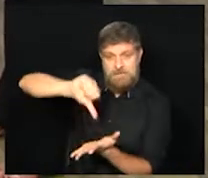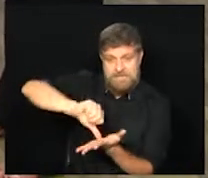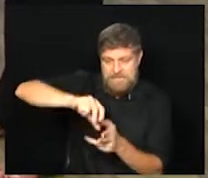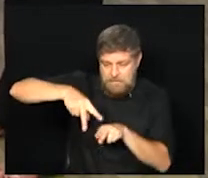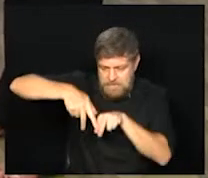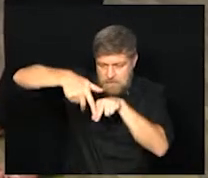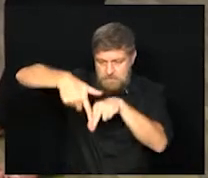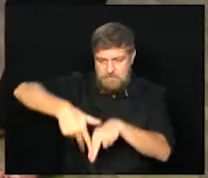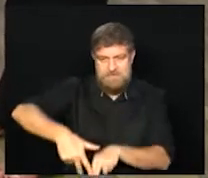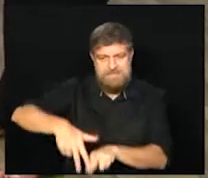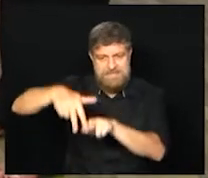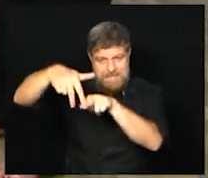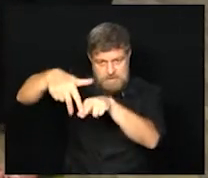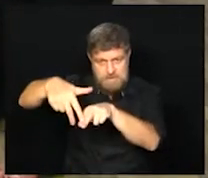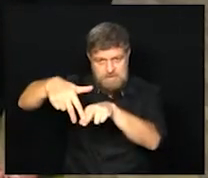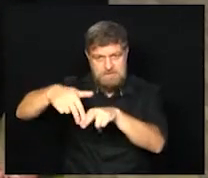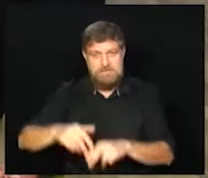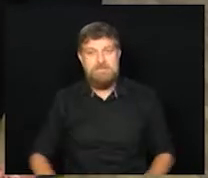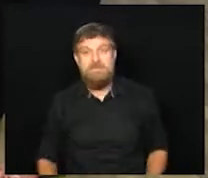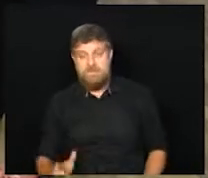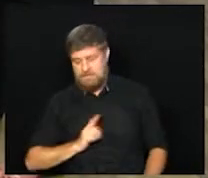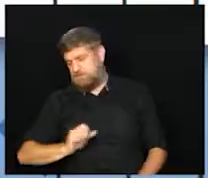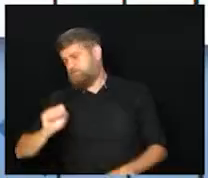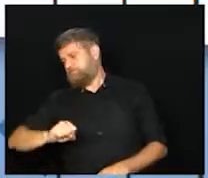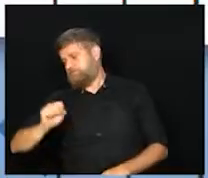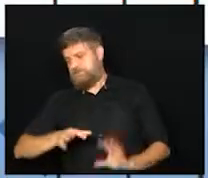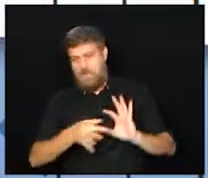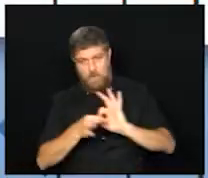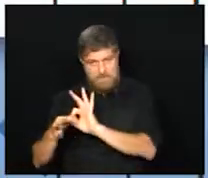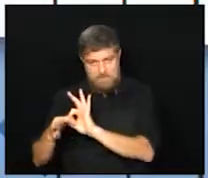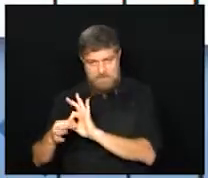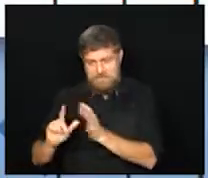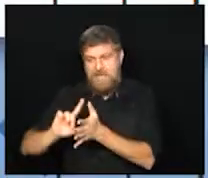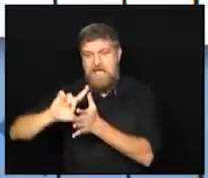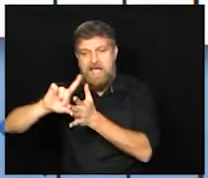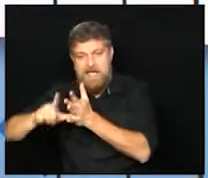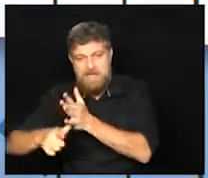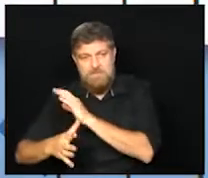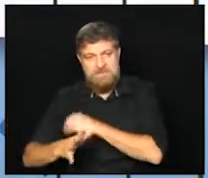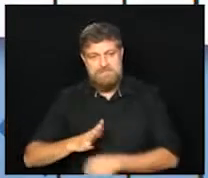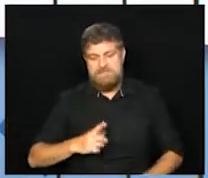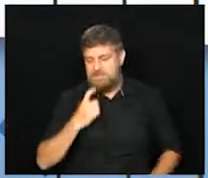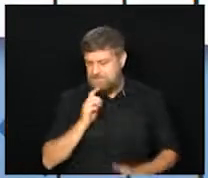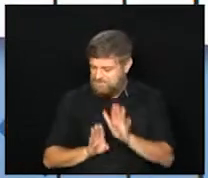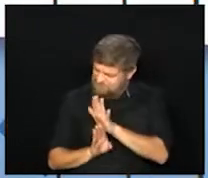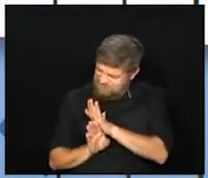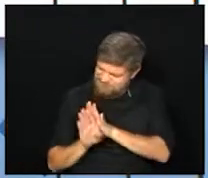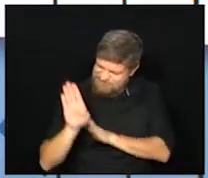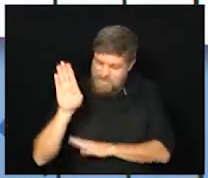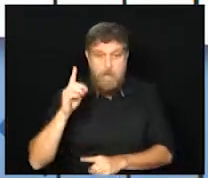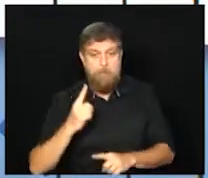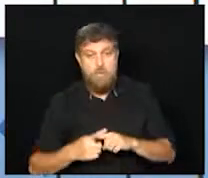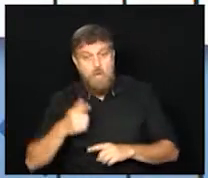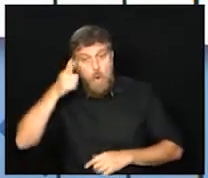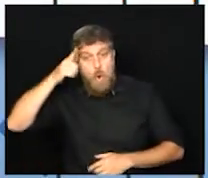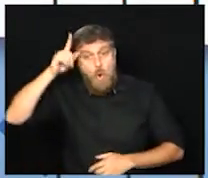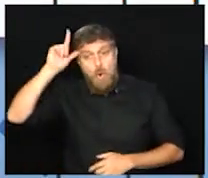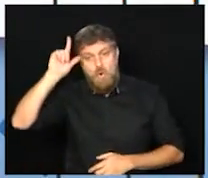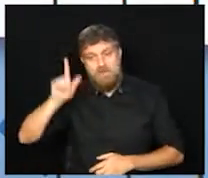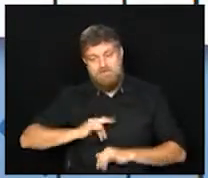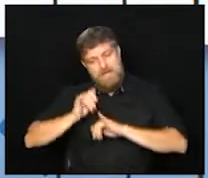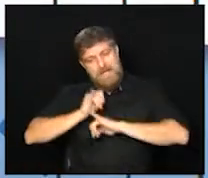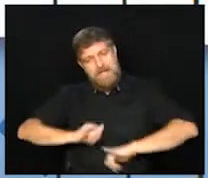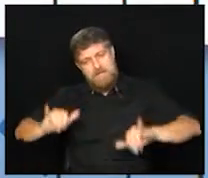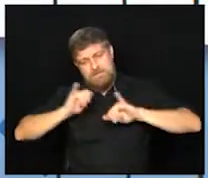skate? Tem tudo, olha, ainda mais depois das Olimpíadas, e Campinas sai na frente porque ontem foi